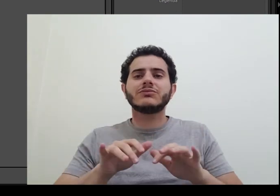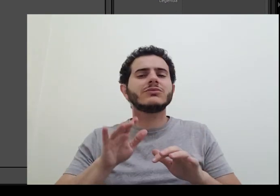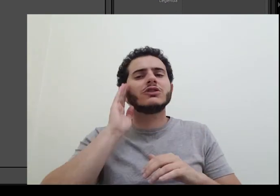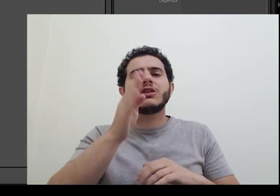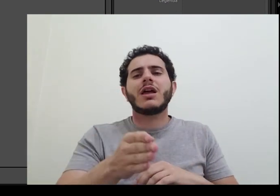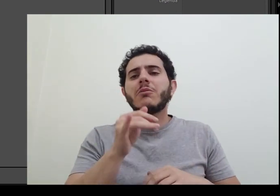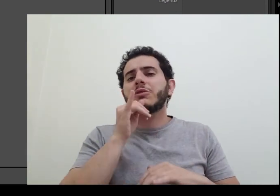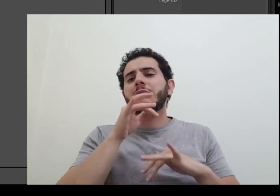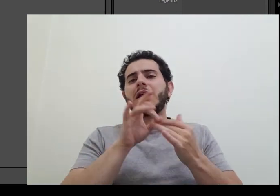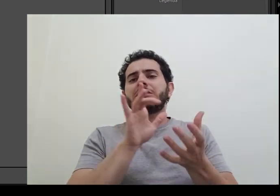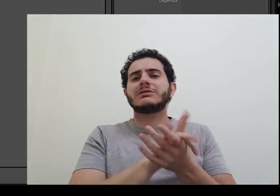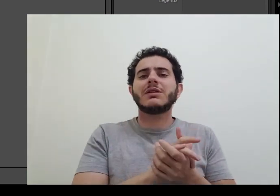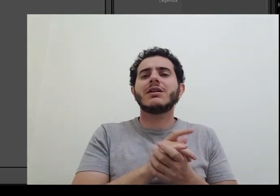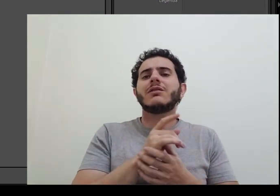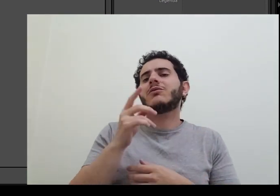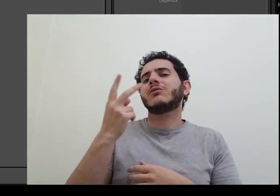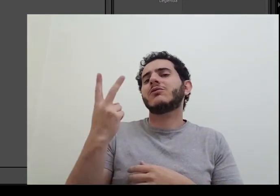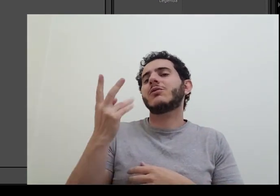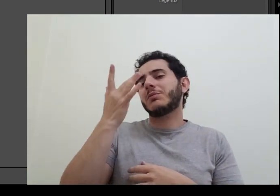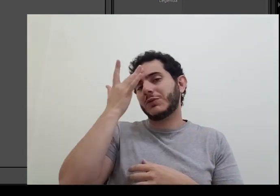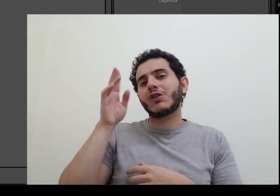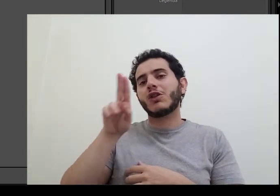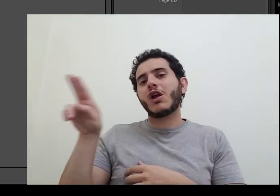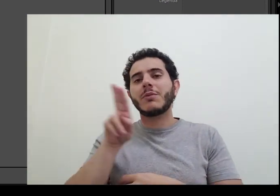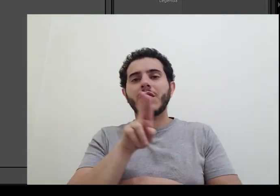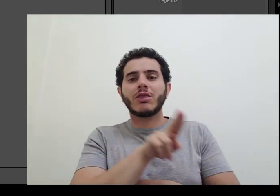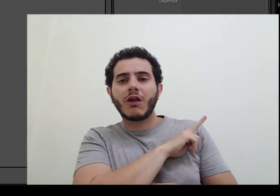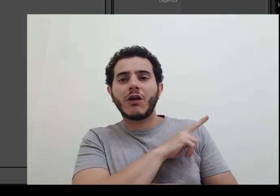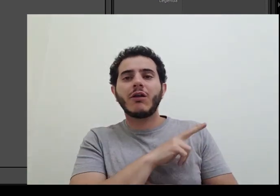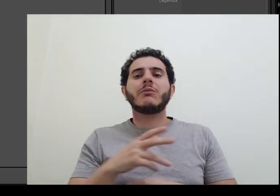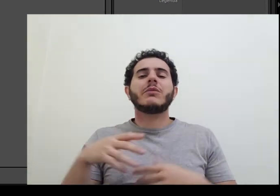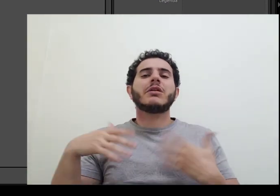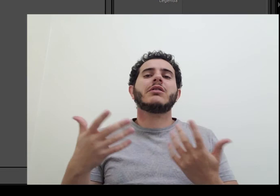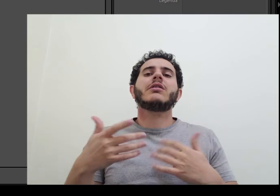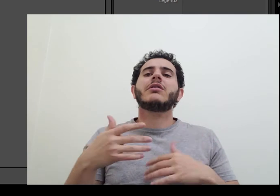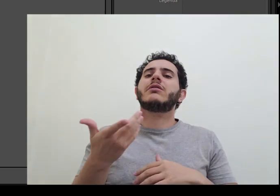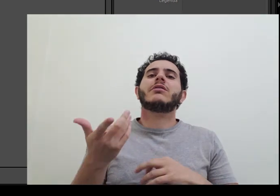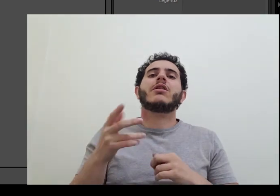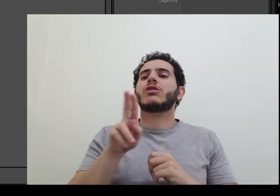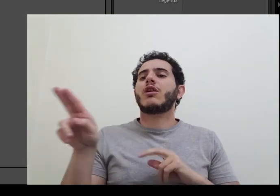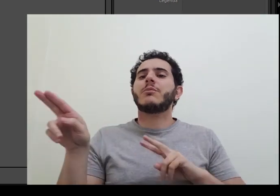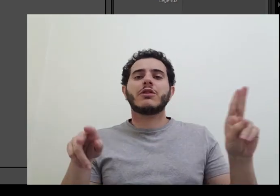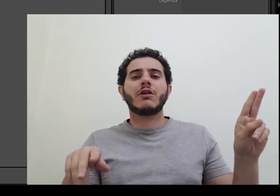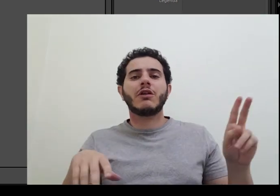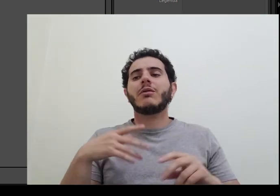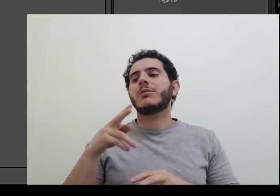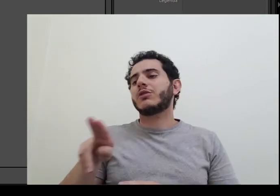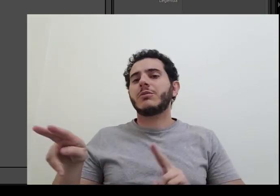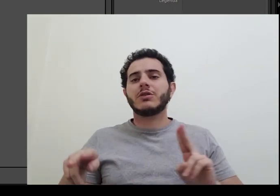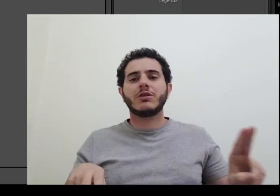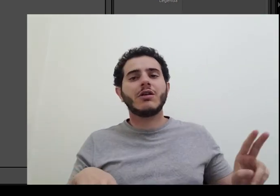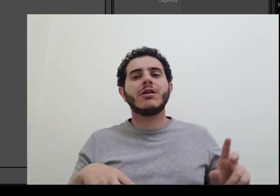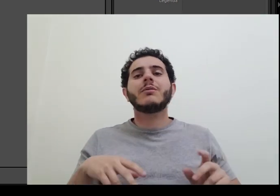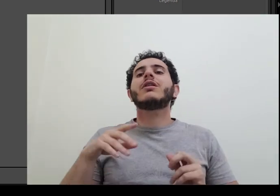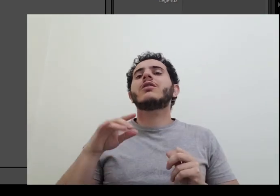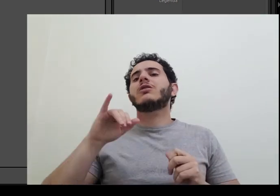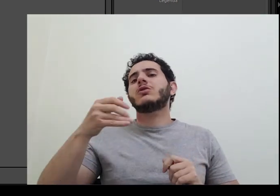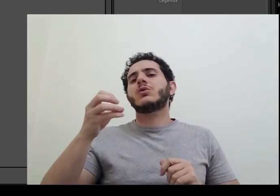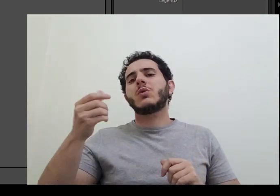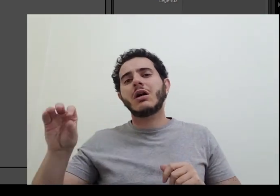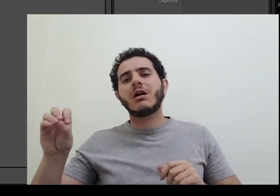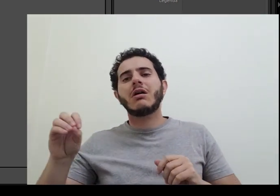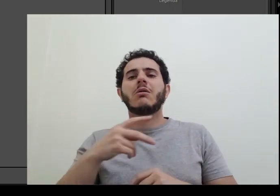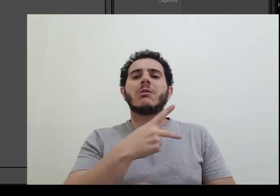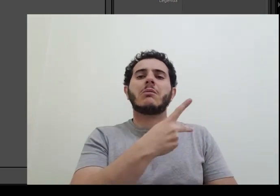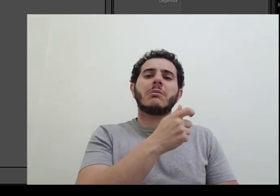coloca casamento da André e da Maíra. Lembrando, é sempre o nome da esposa antes, hein? Do casamento da Maíra e do André, casamento do João, da Patrícia e